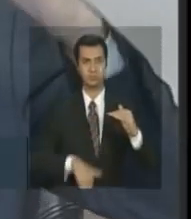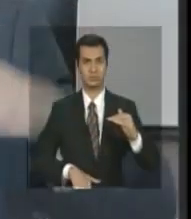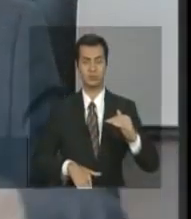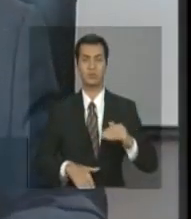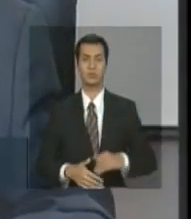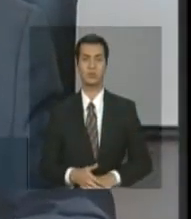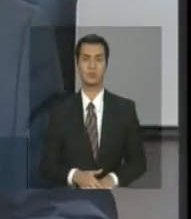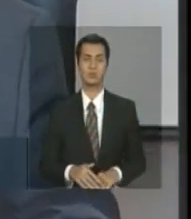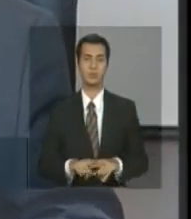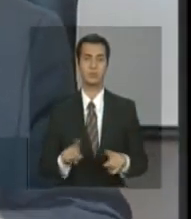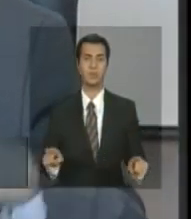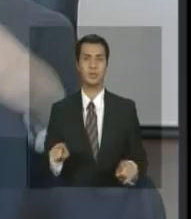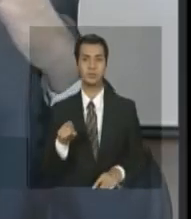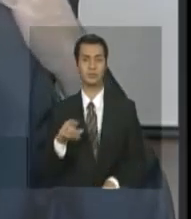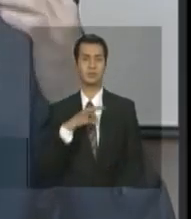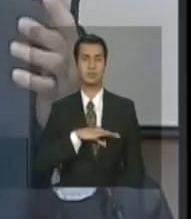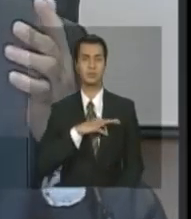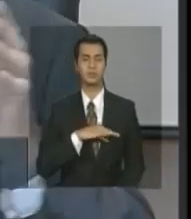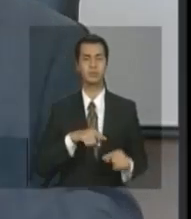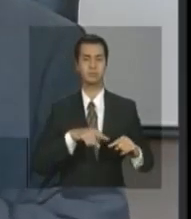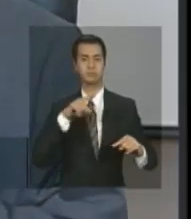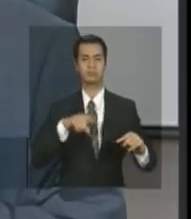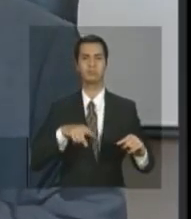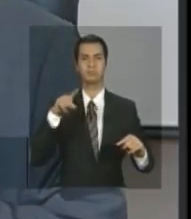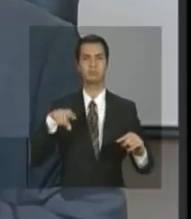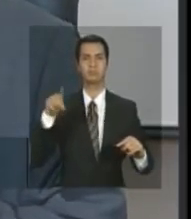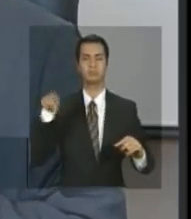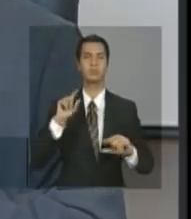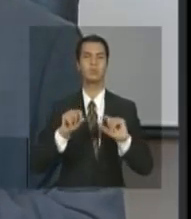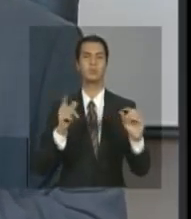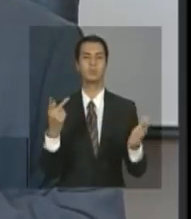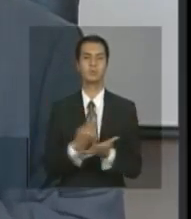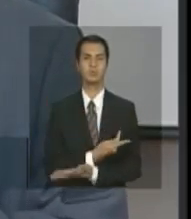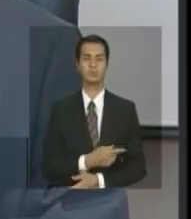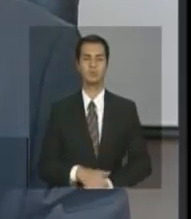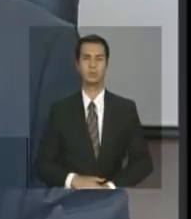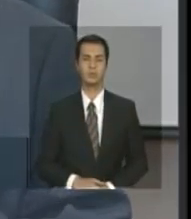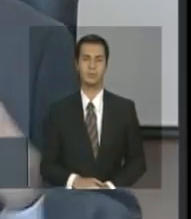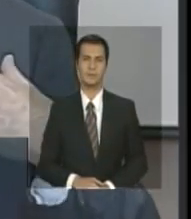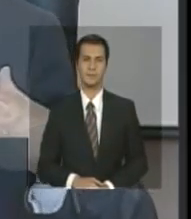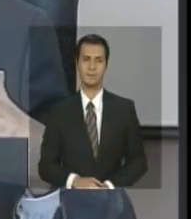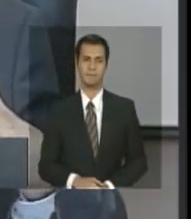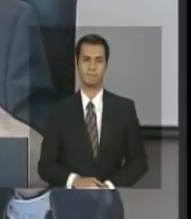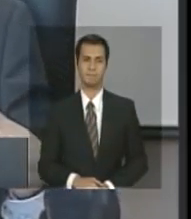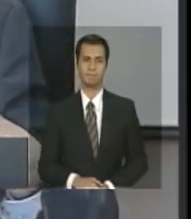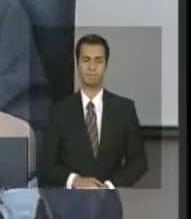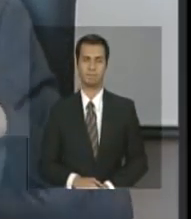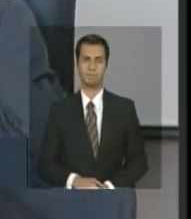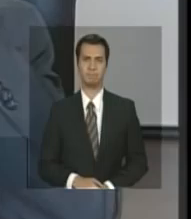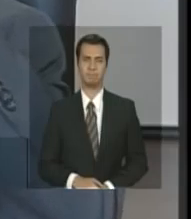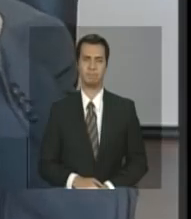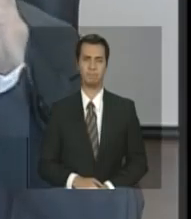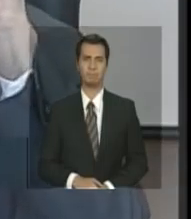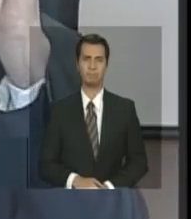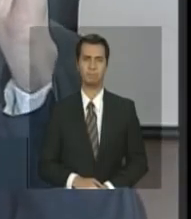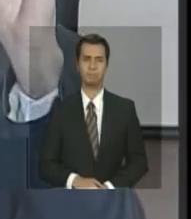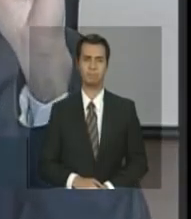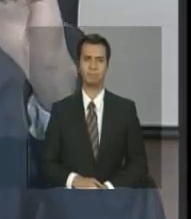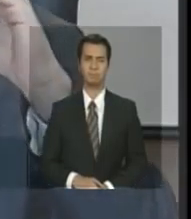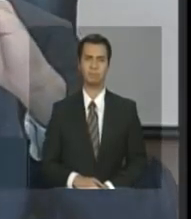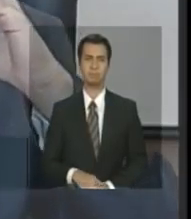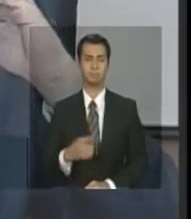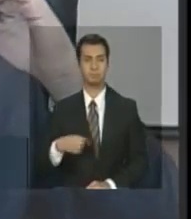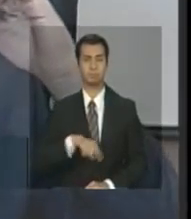indicador que flutua, eles passaram, então, a considerar, na verdade, estabelecer critérios distintos. O que é que nós procuramos fazer? Estabelecemos um